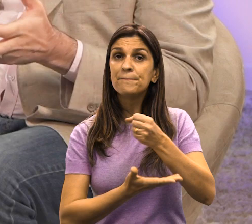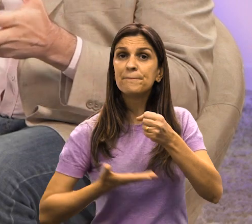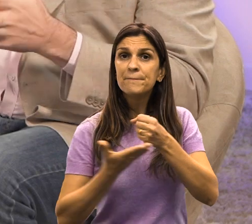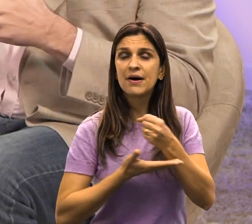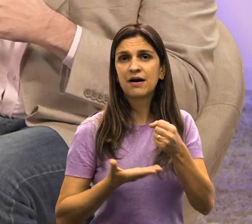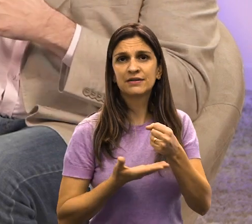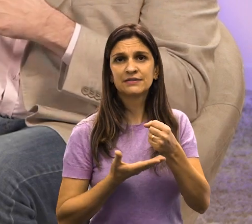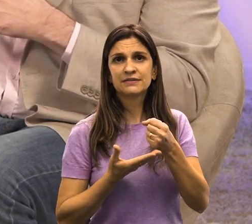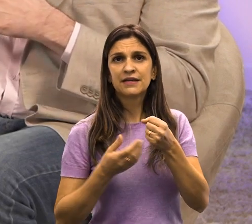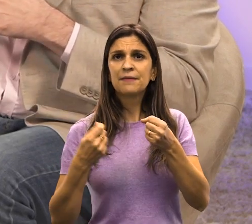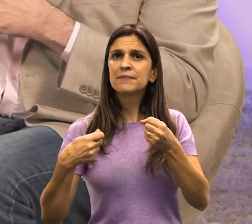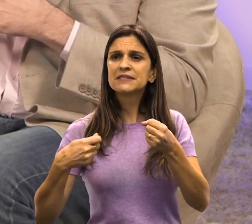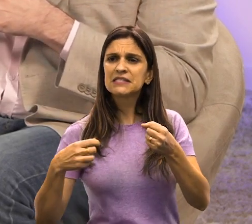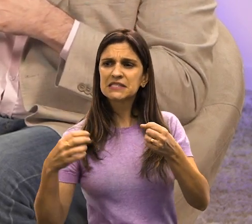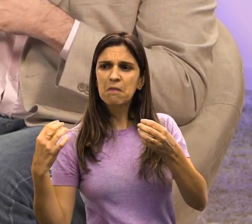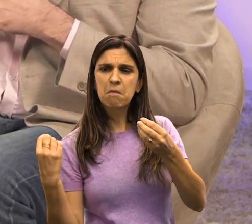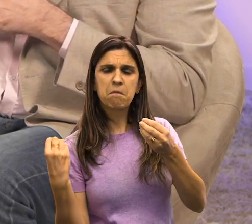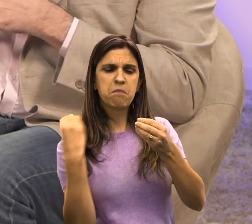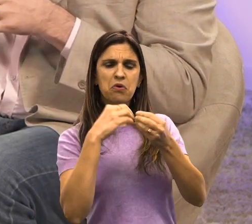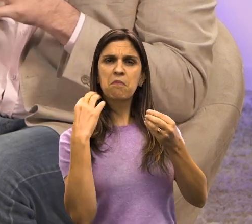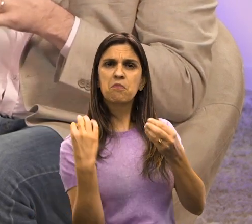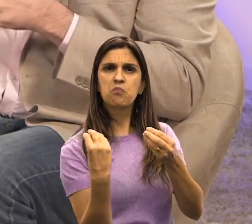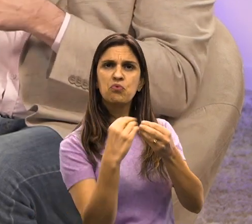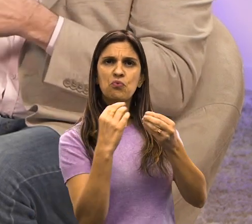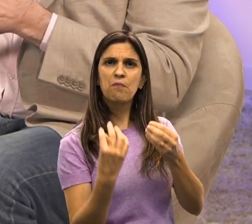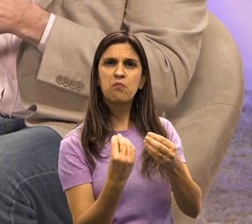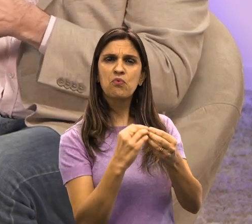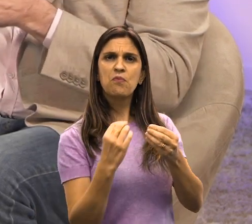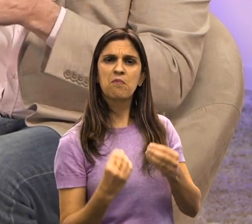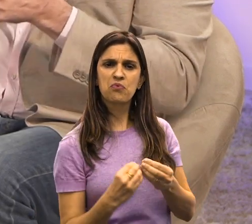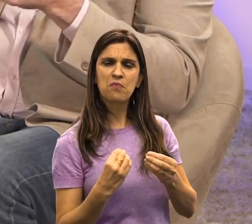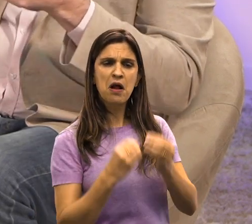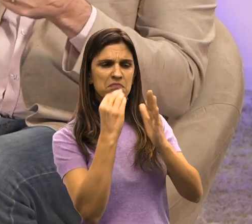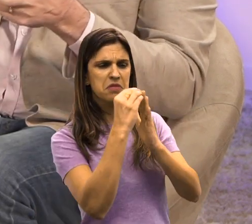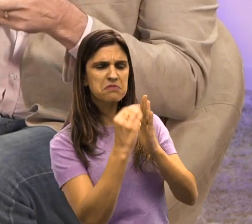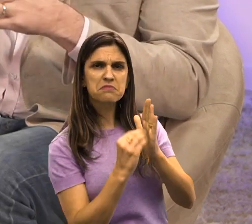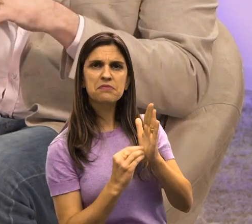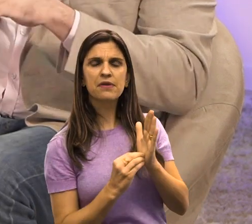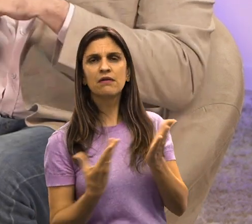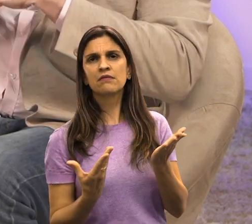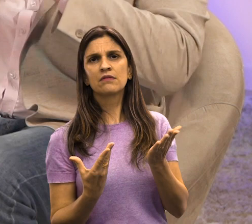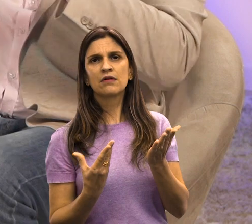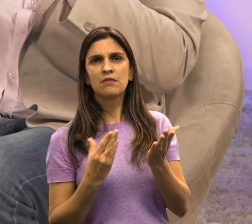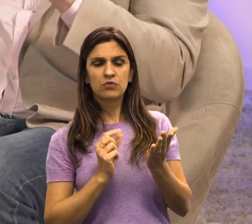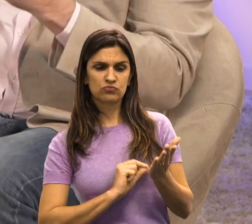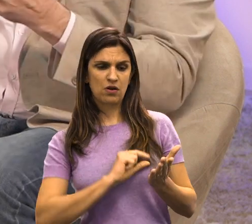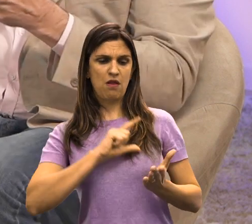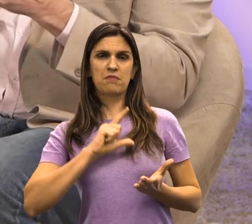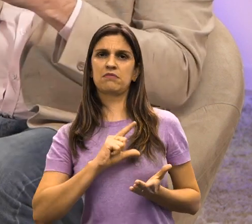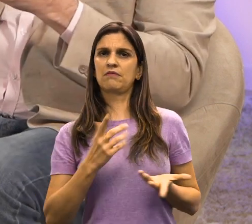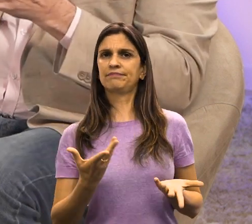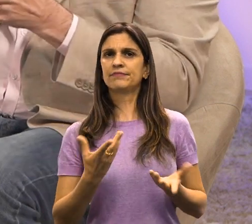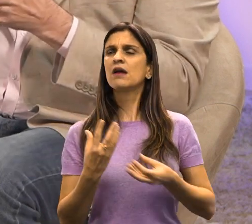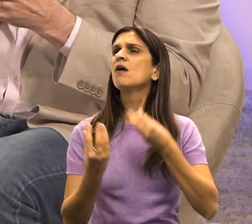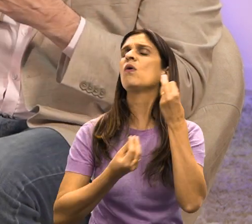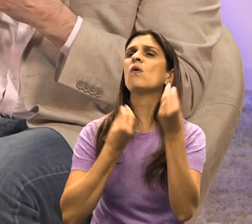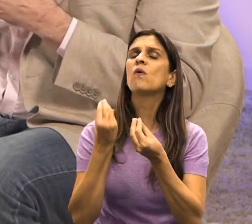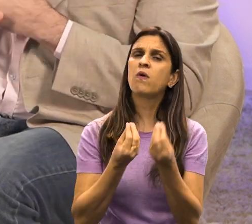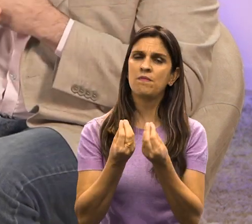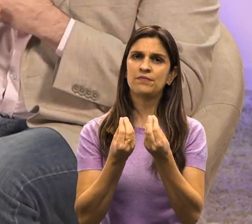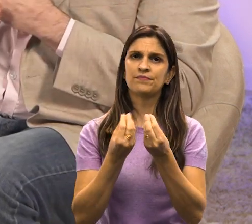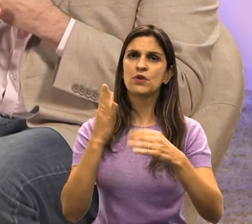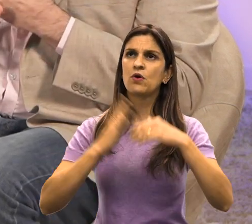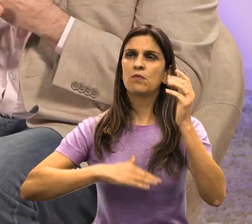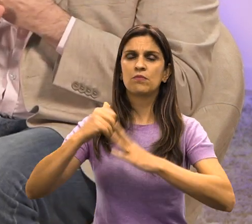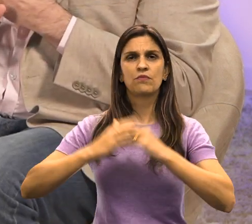é vergonhoso. E assim, gente, como que o professor, como que o administrativo e como o servidor vai trabalhar